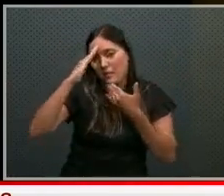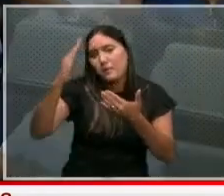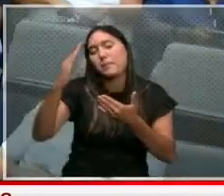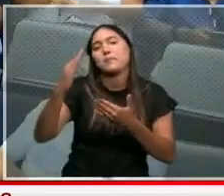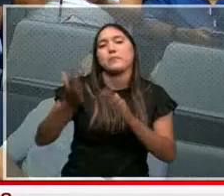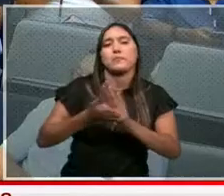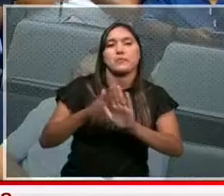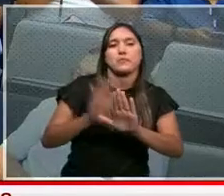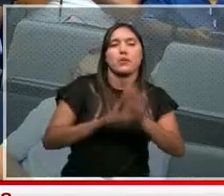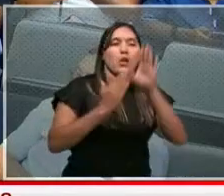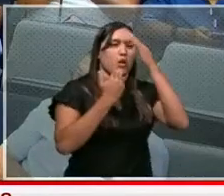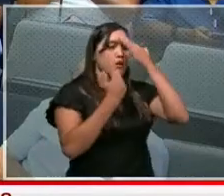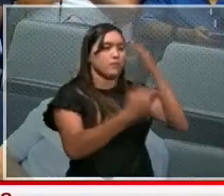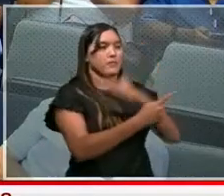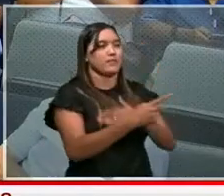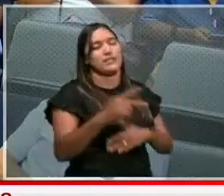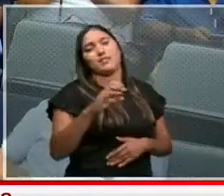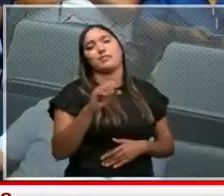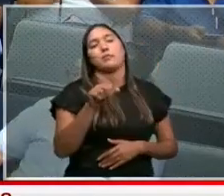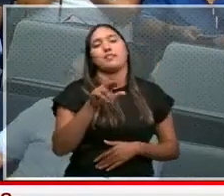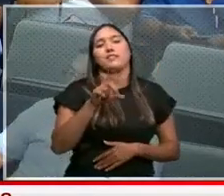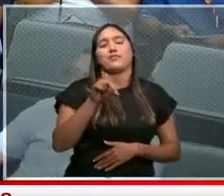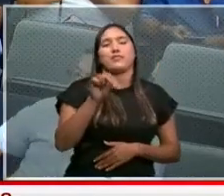Presidente Carlos Xavier